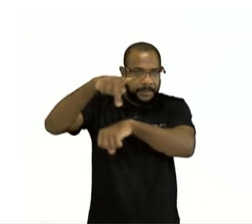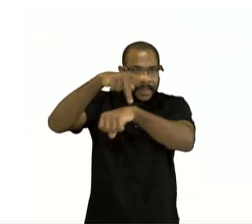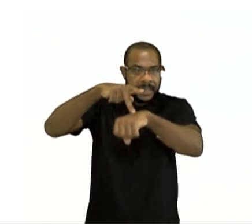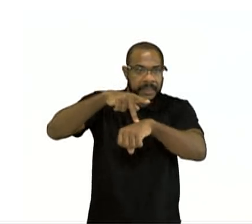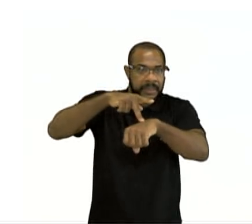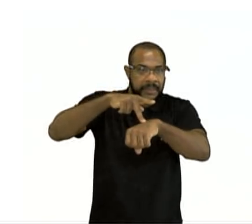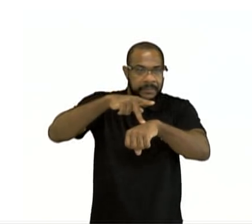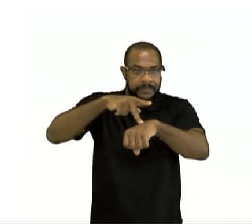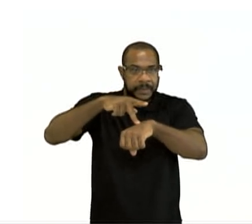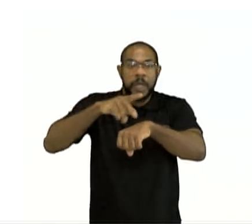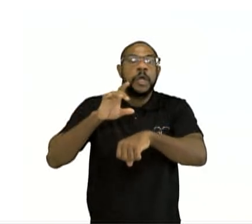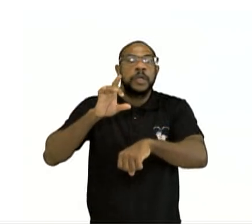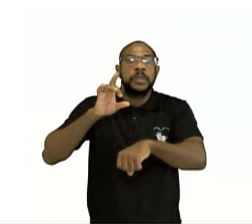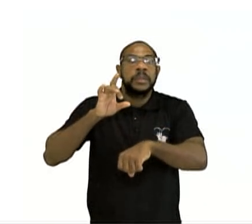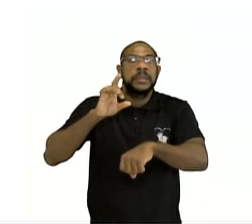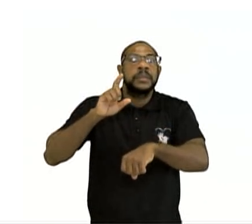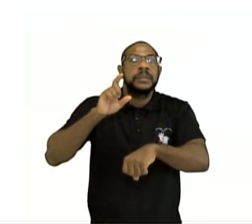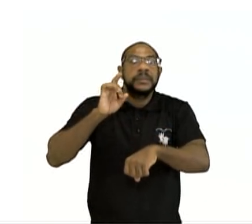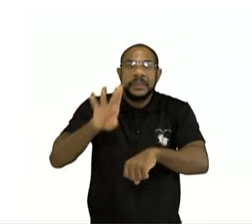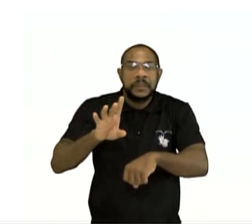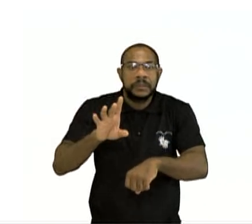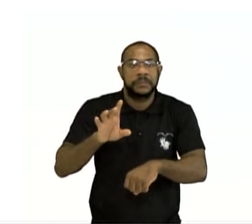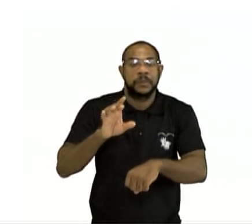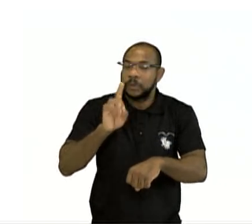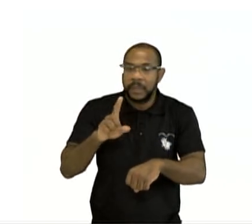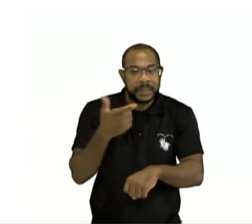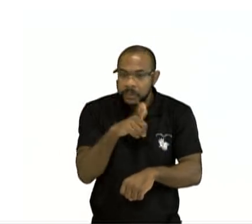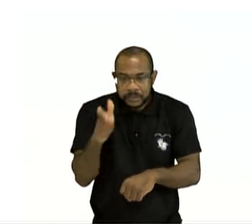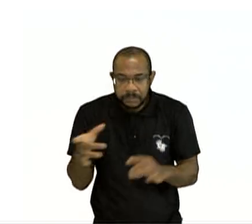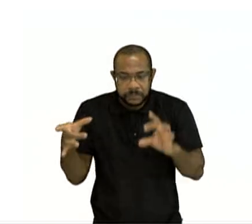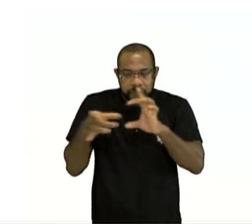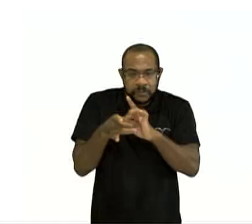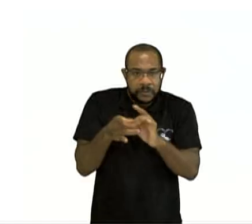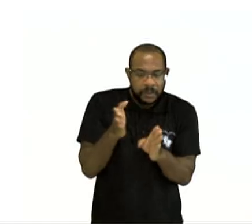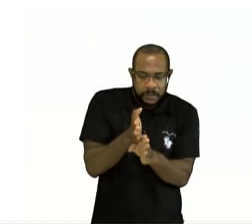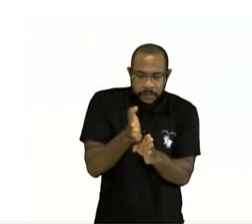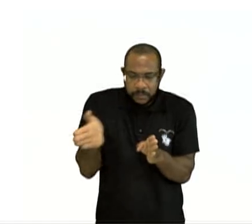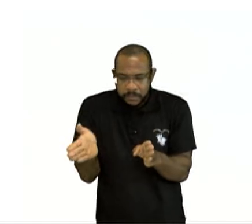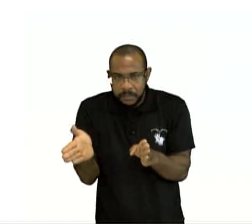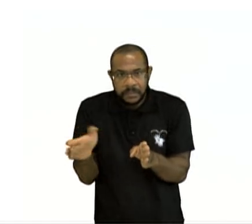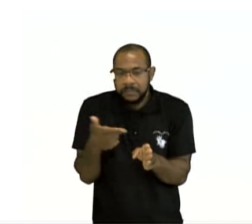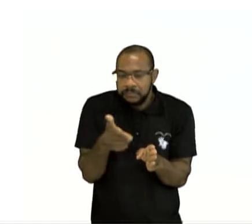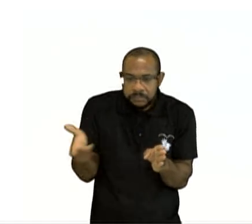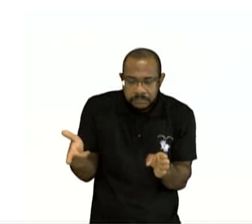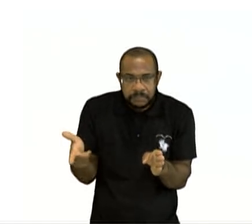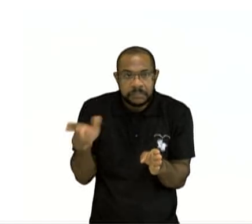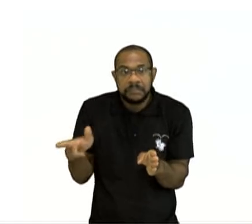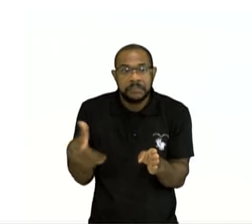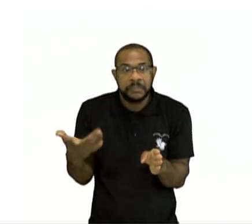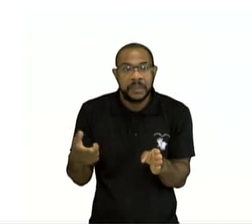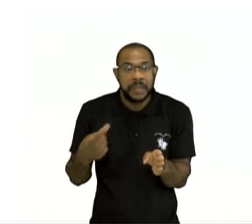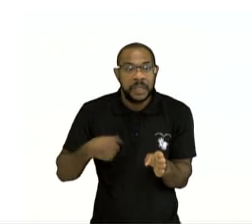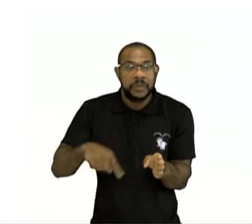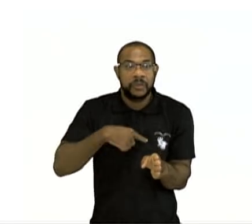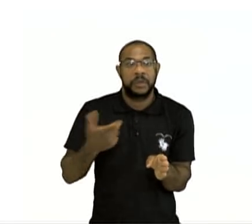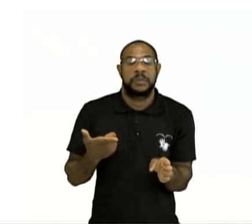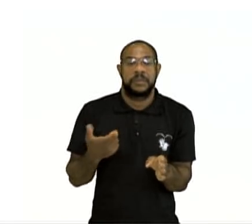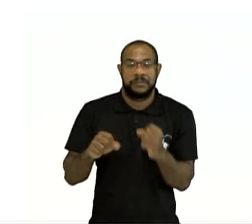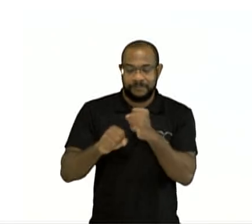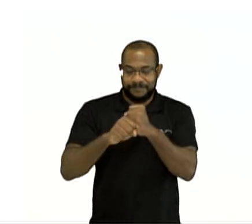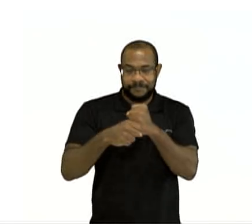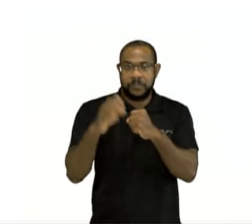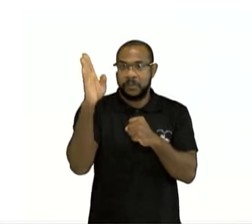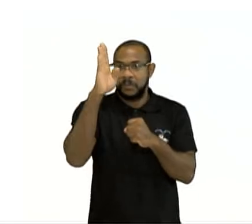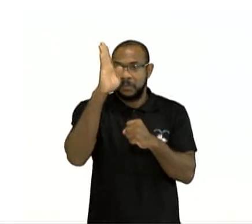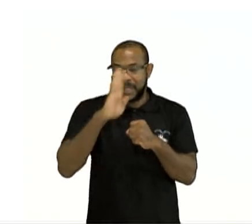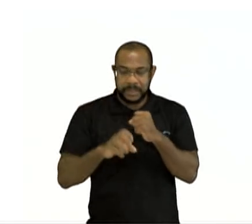exceto quem? Então, por que falamos das fronteiras ali, da grande extensão de fronteiras? Porque nós falamos que o nosso país é